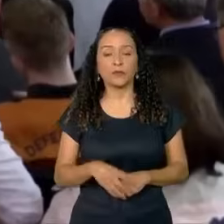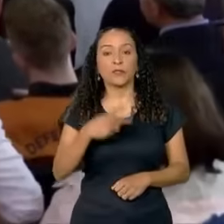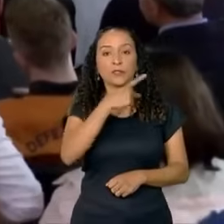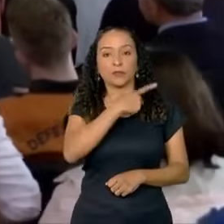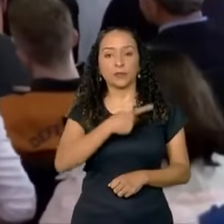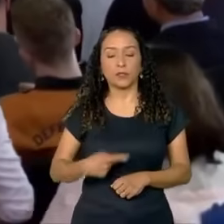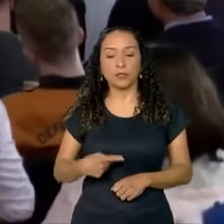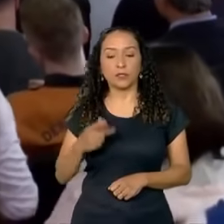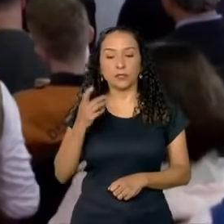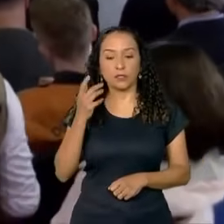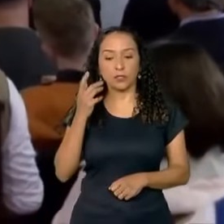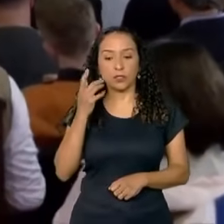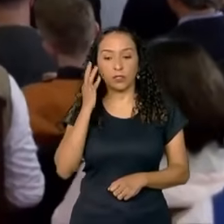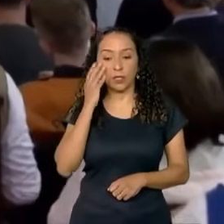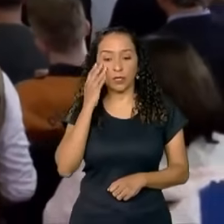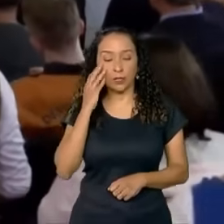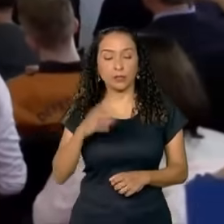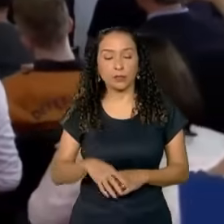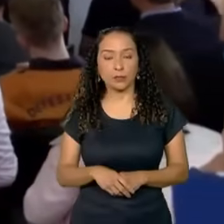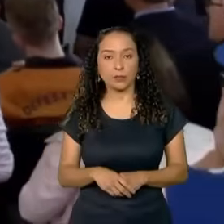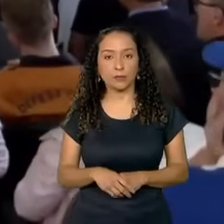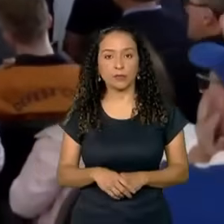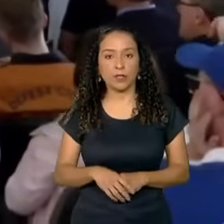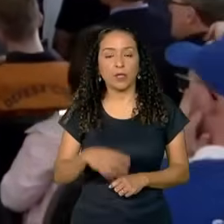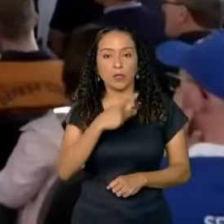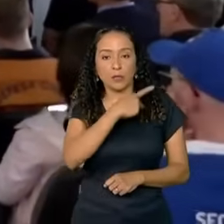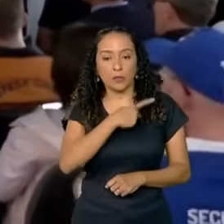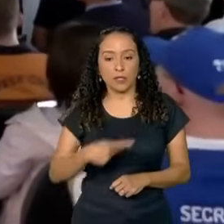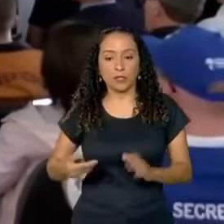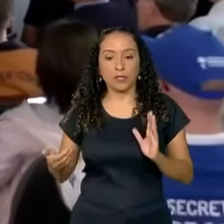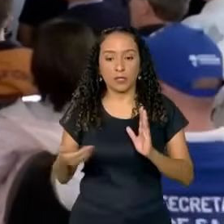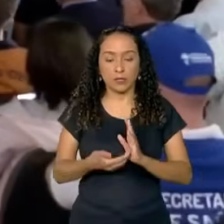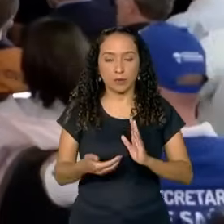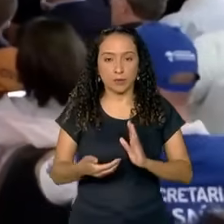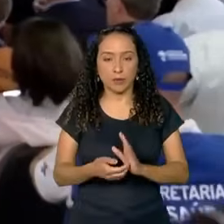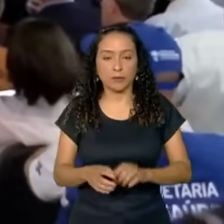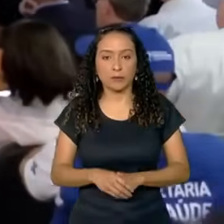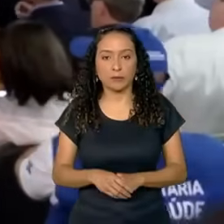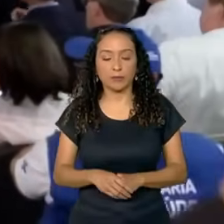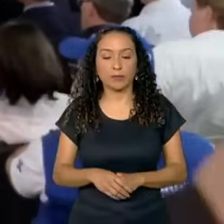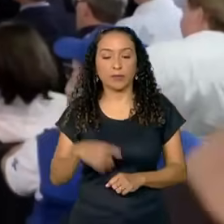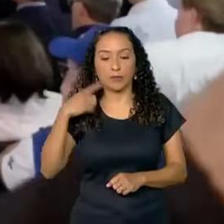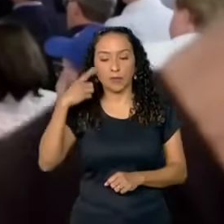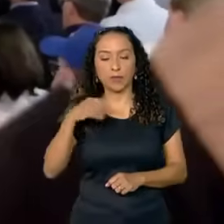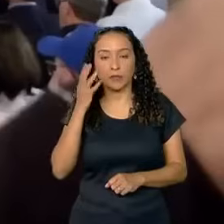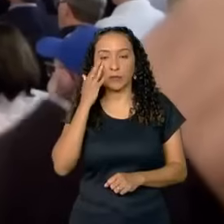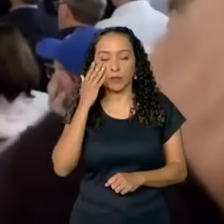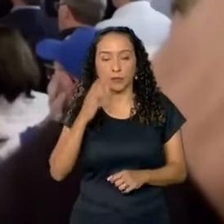Presidente Arthur, nosso presidente da Câmara dos Deputados, deputado Arthur Lira.